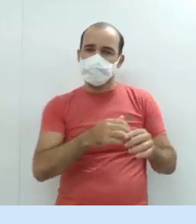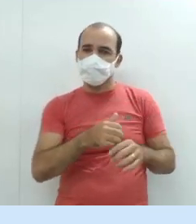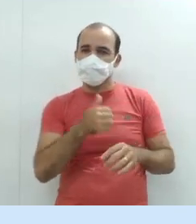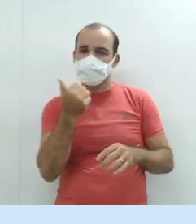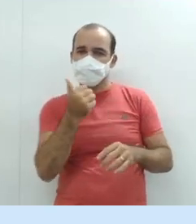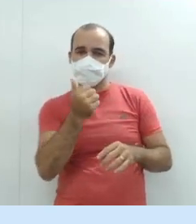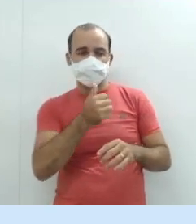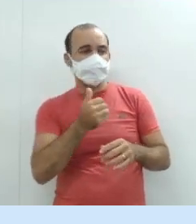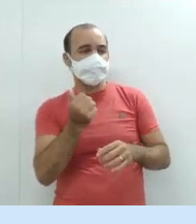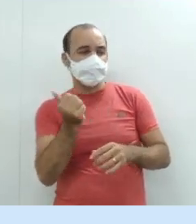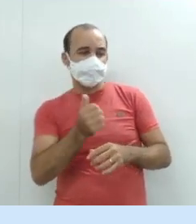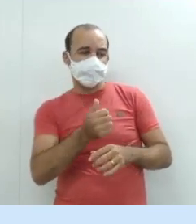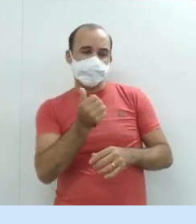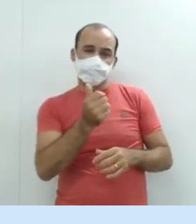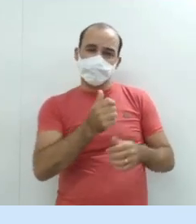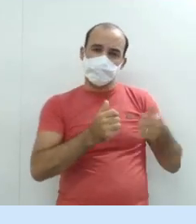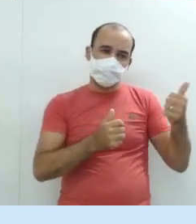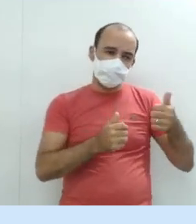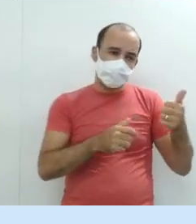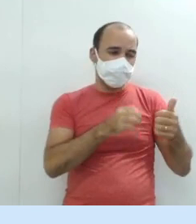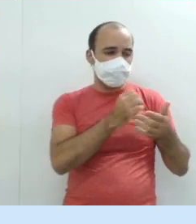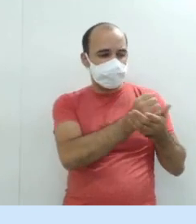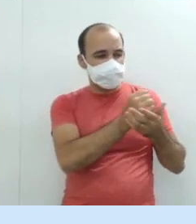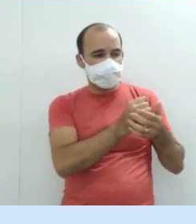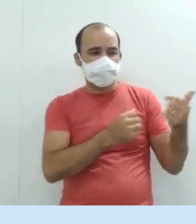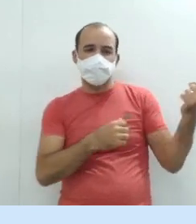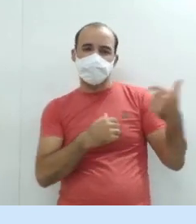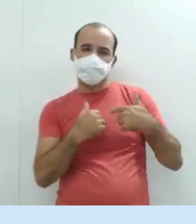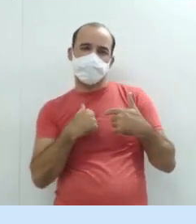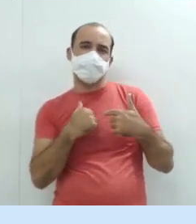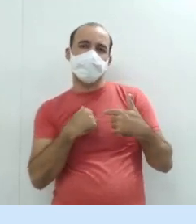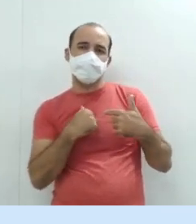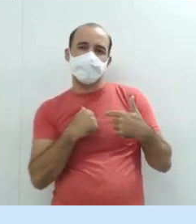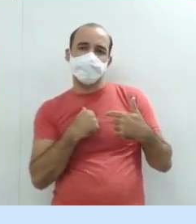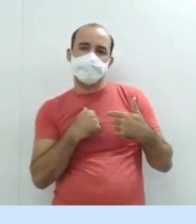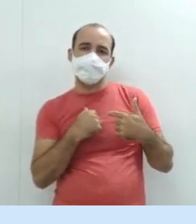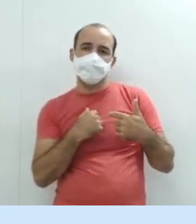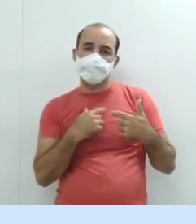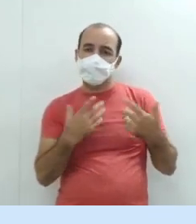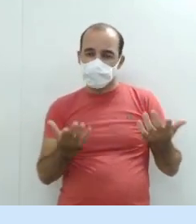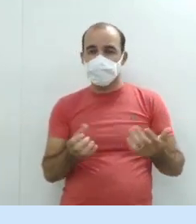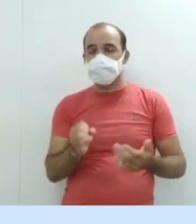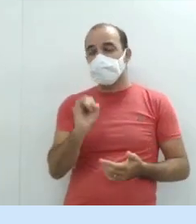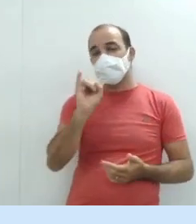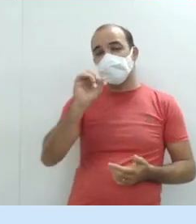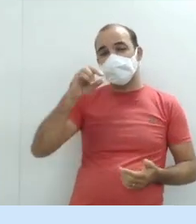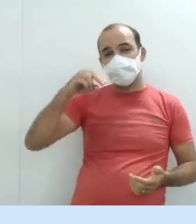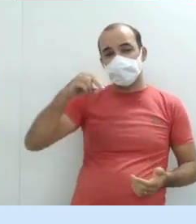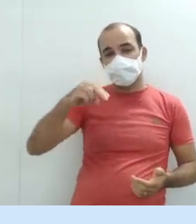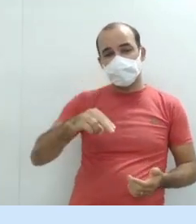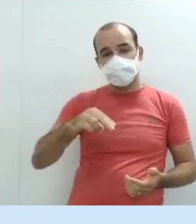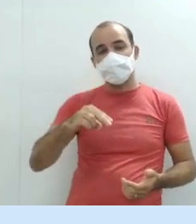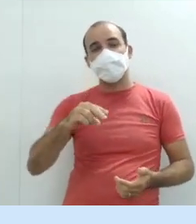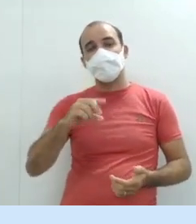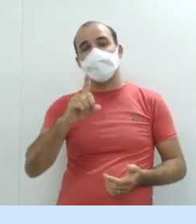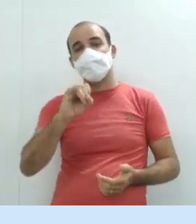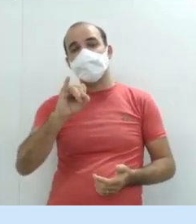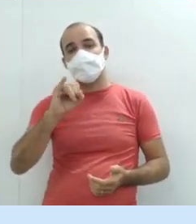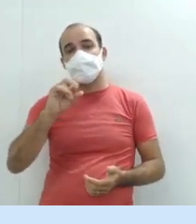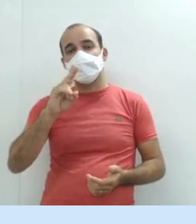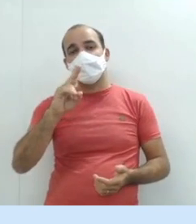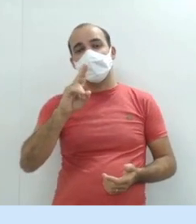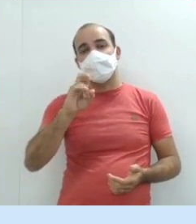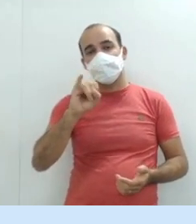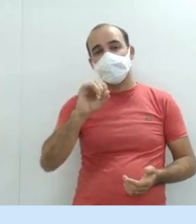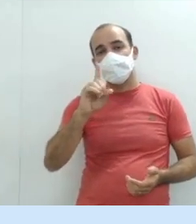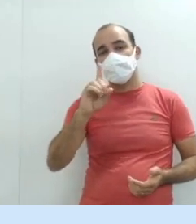O individualismo, ele coloca a soberania do indivíduo em relação a si mesmo e em relação às leis. Não é a